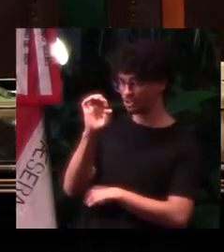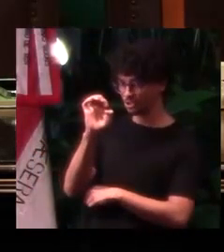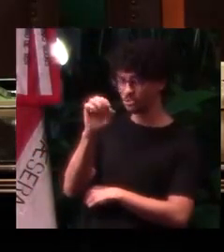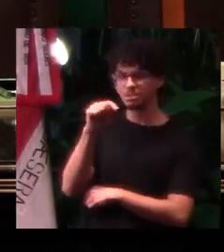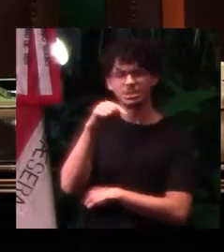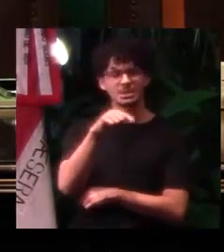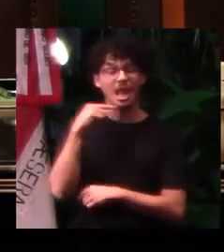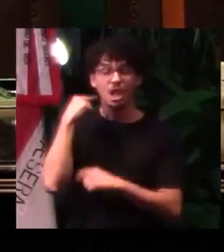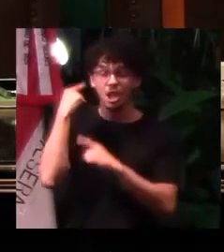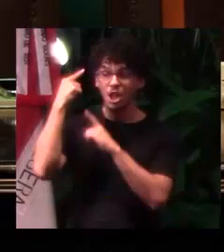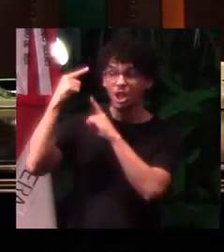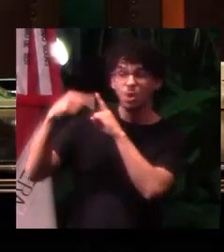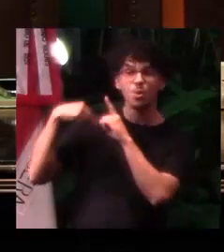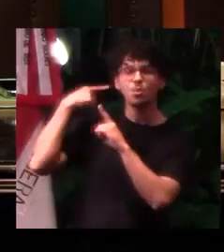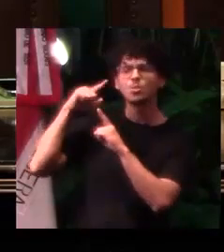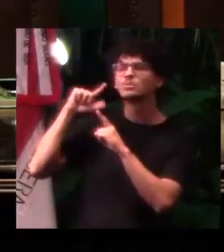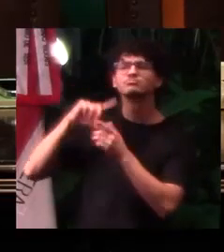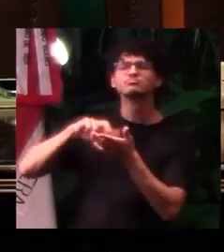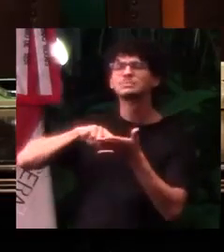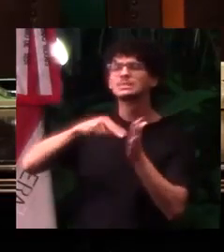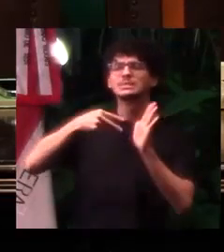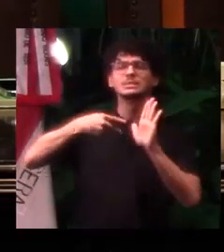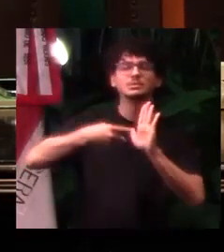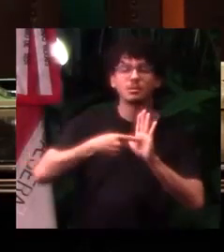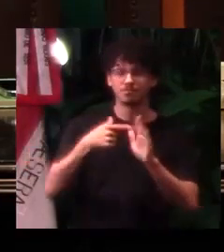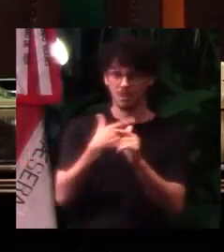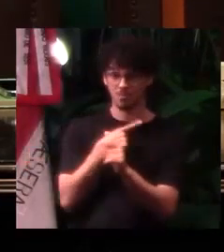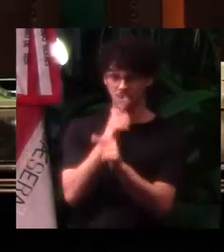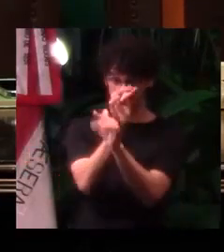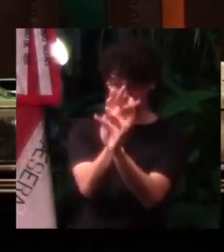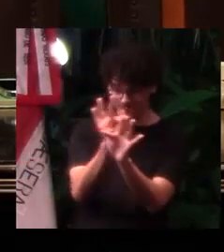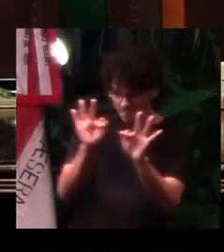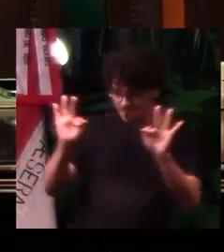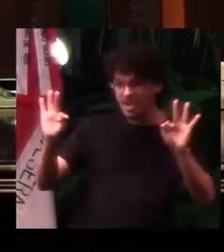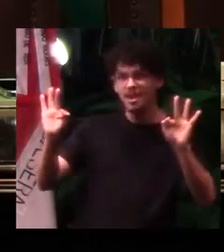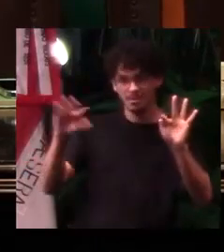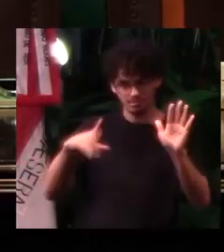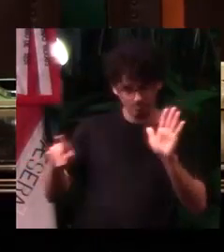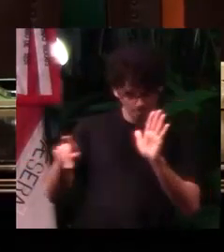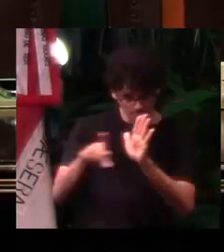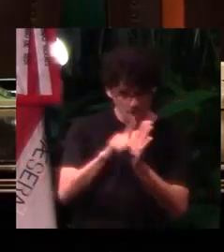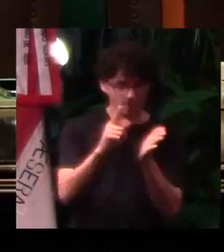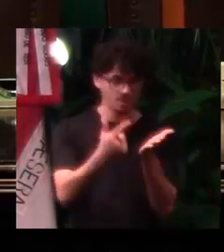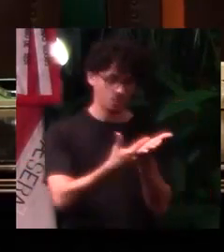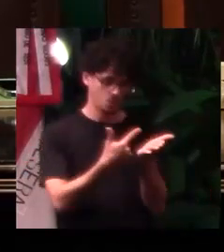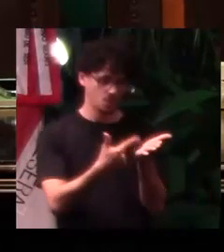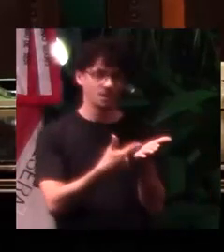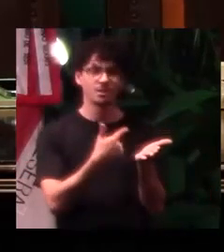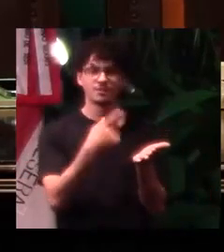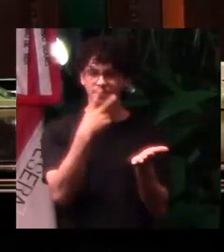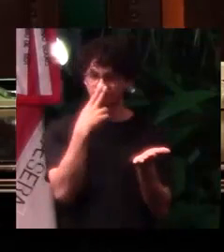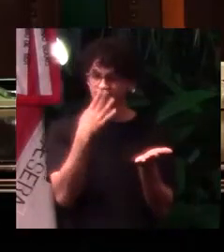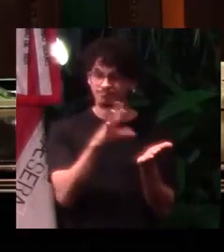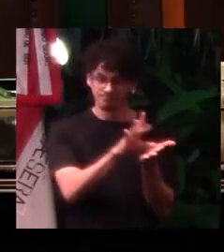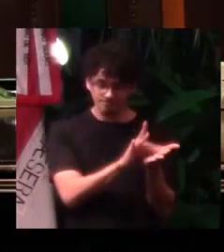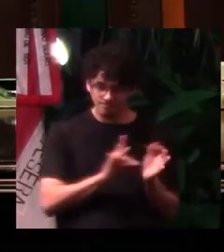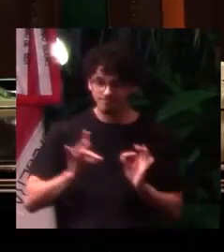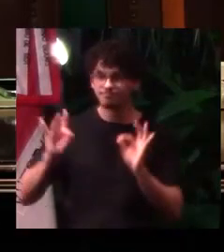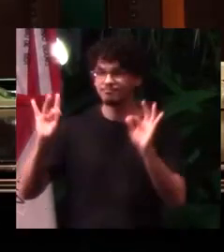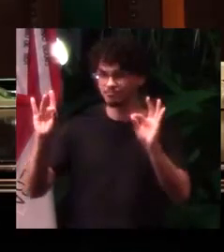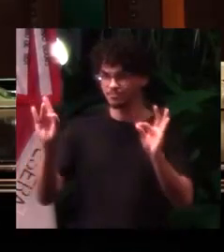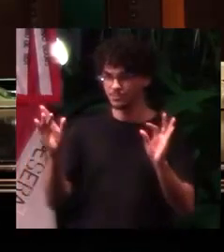é simbolizada em uma frase que está no livro que me parece muito